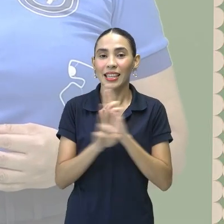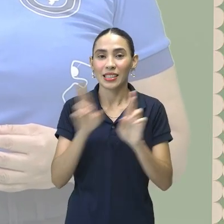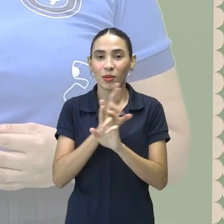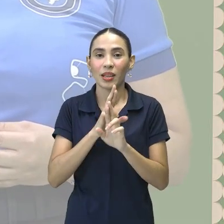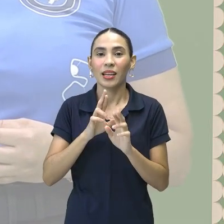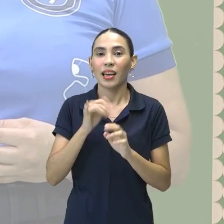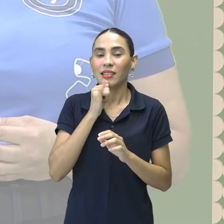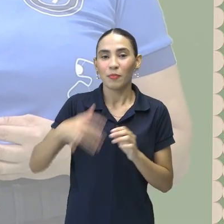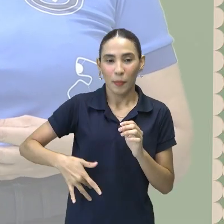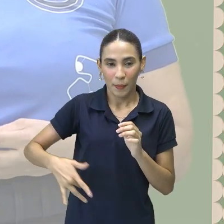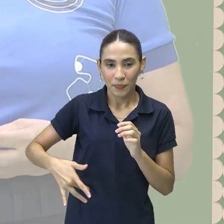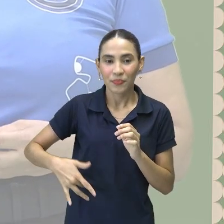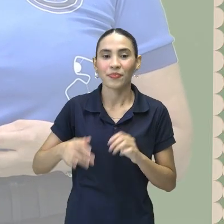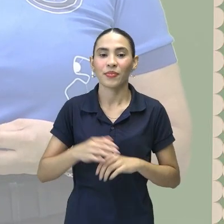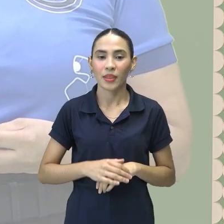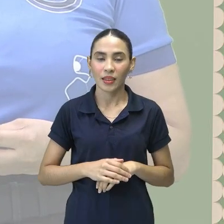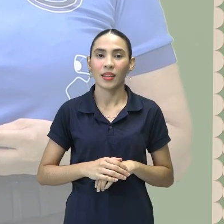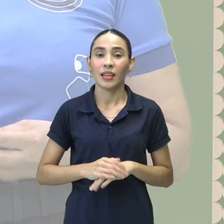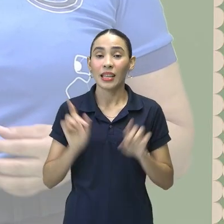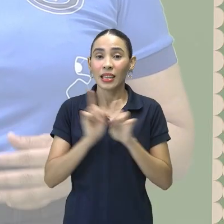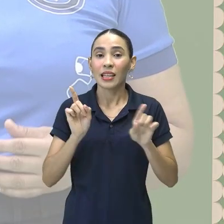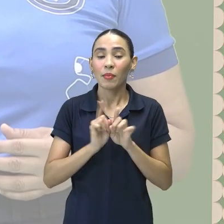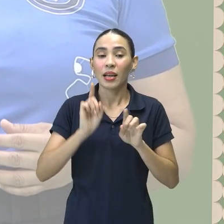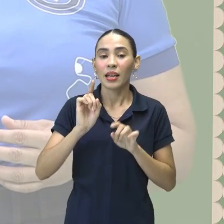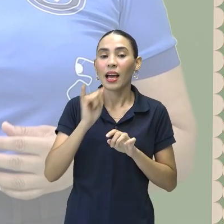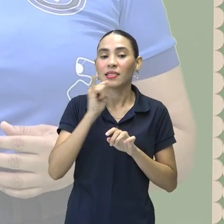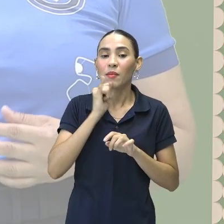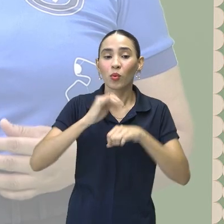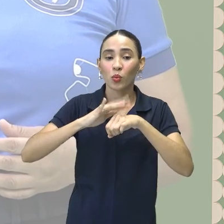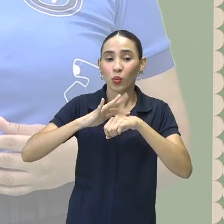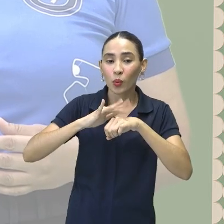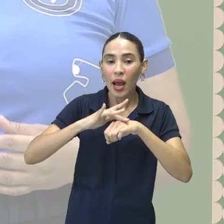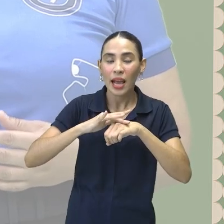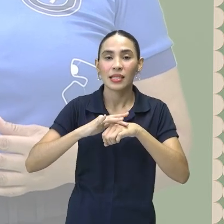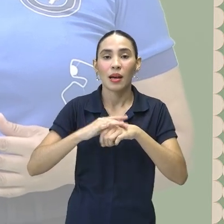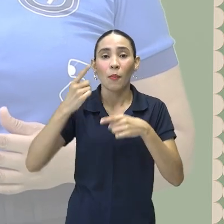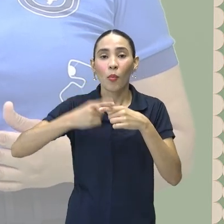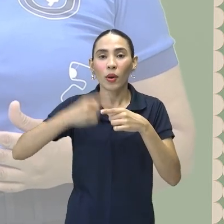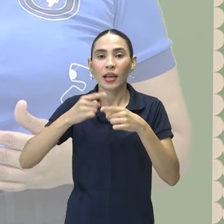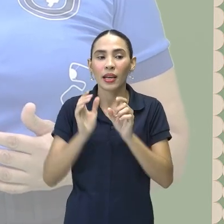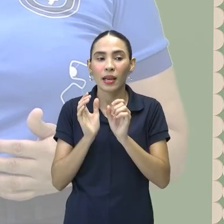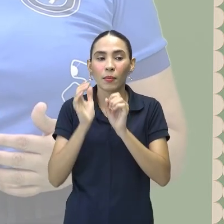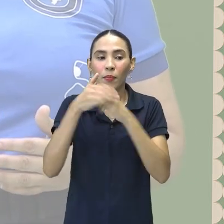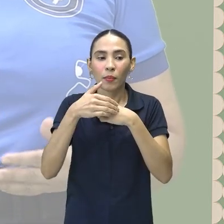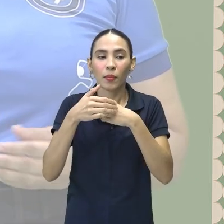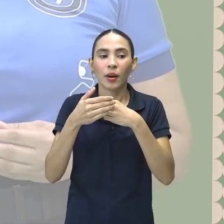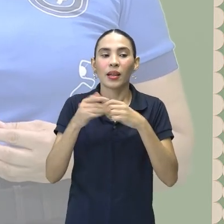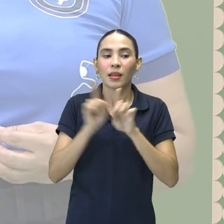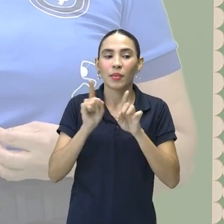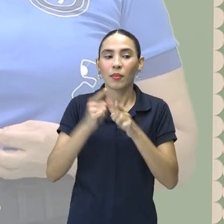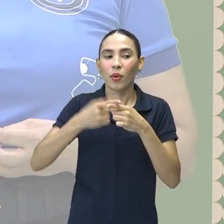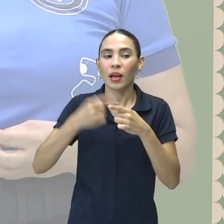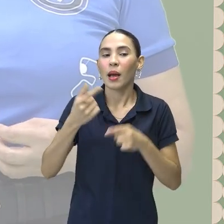ao órgão, o fígado, né? E o agravamento da doença por mascarar sintomas. Nesse